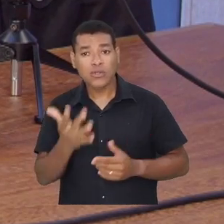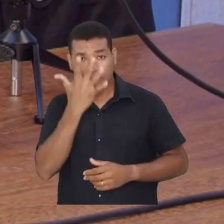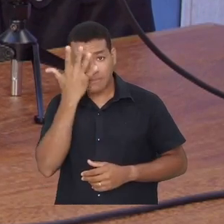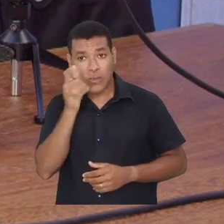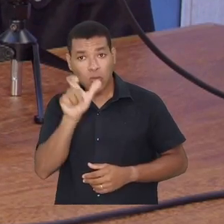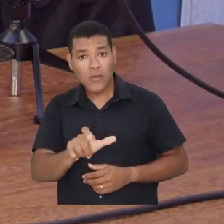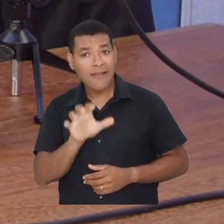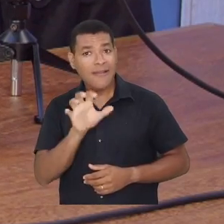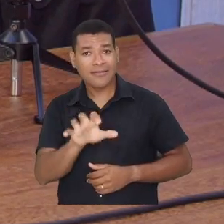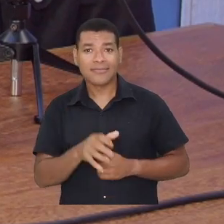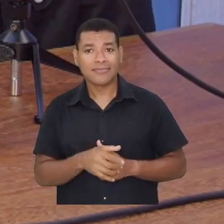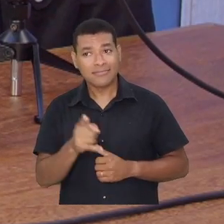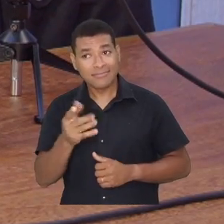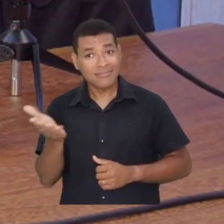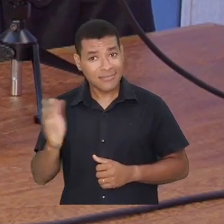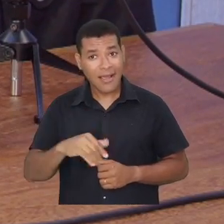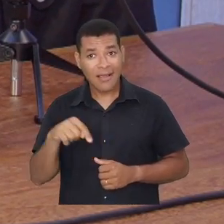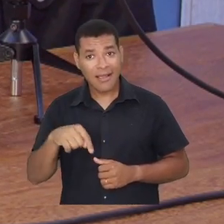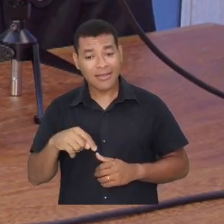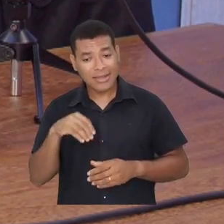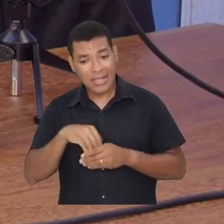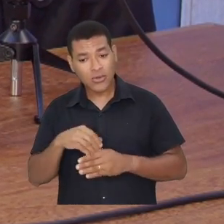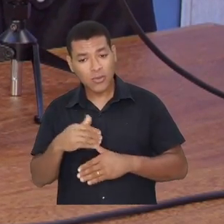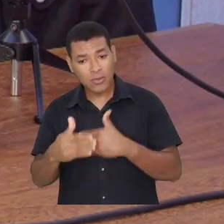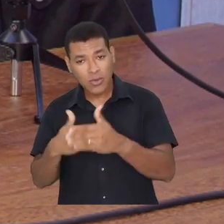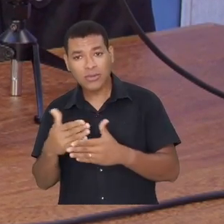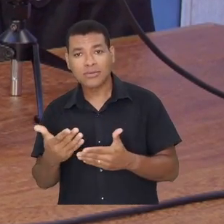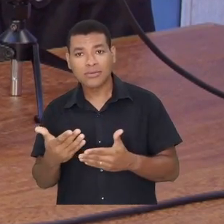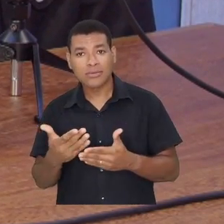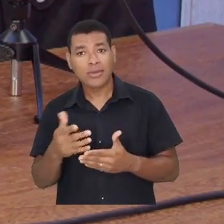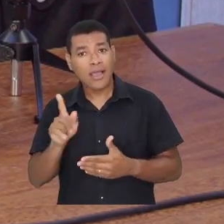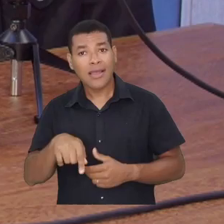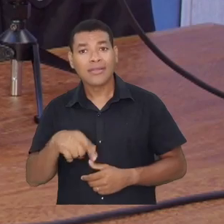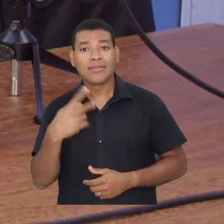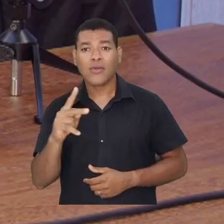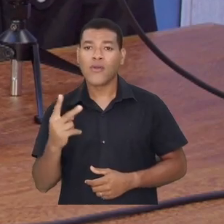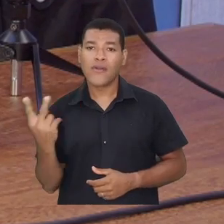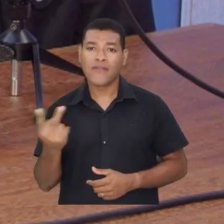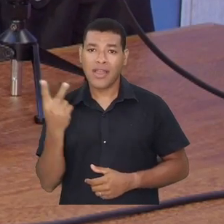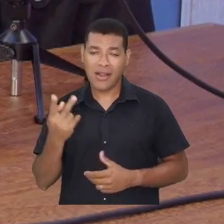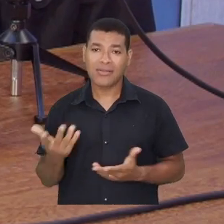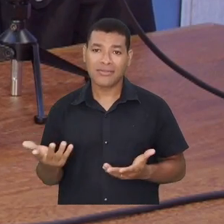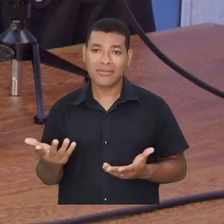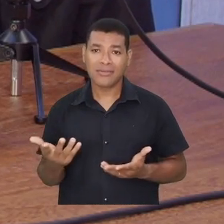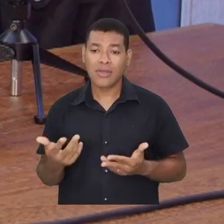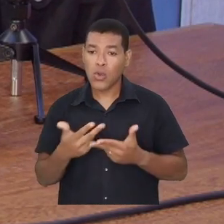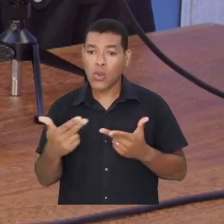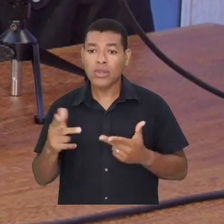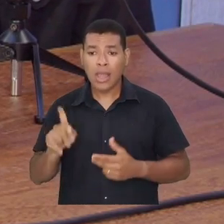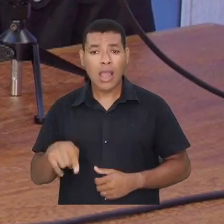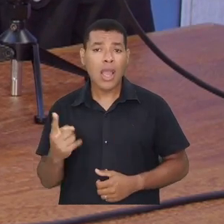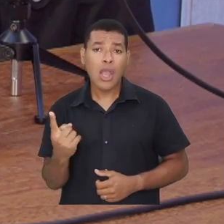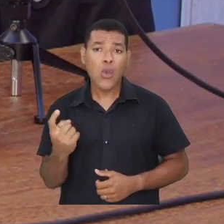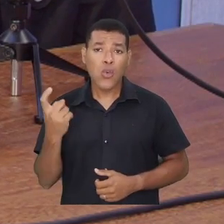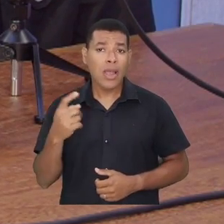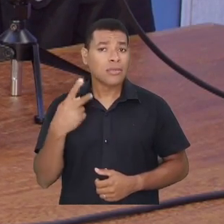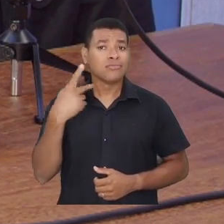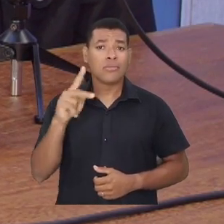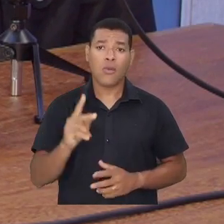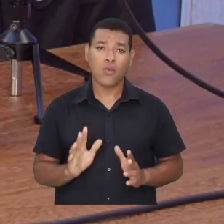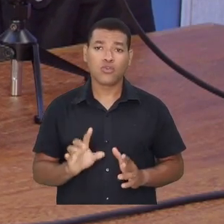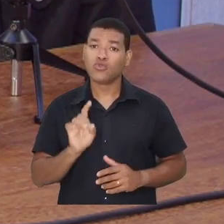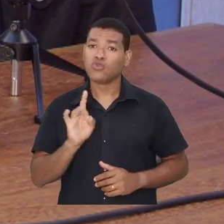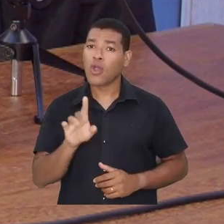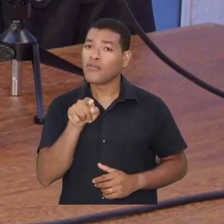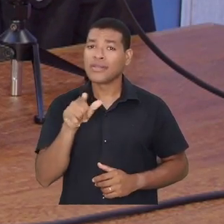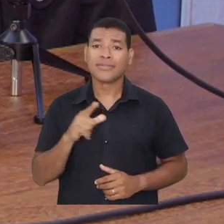Então, traga isso uhum. para dentro do processo, para dentro... Que é o seu valor. É o que é único. Uhum. Né? É seu, só